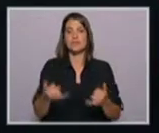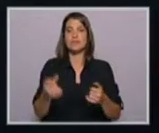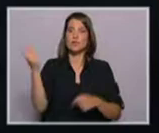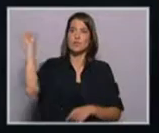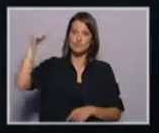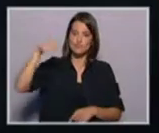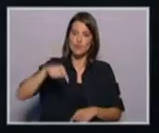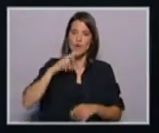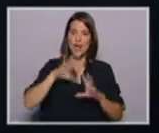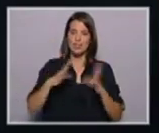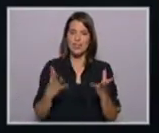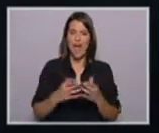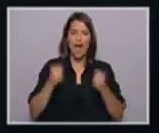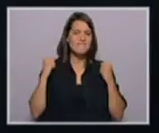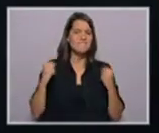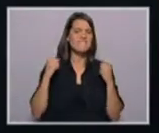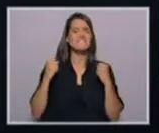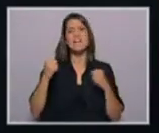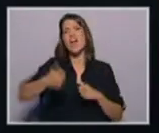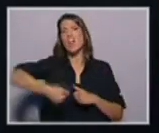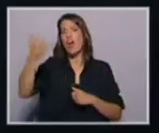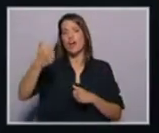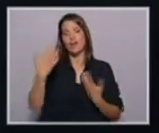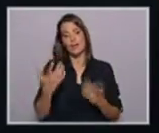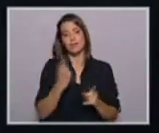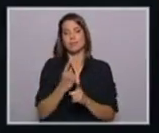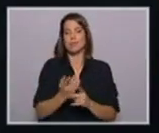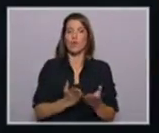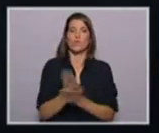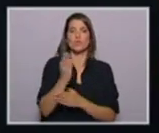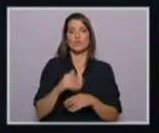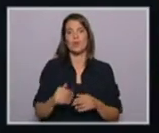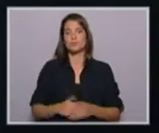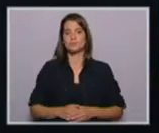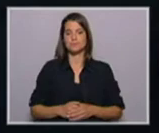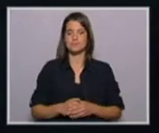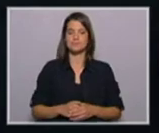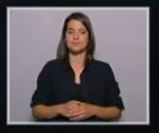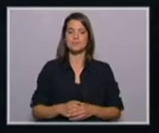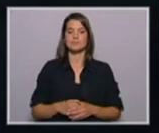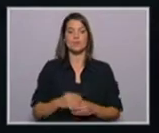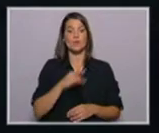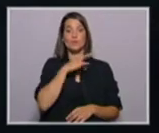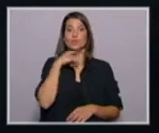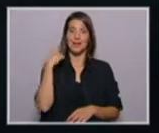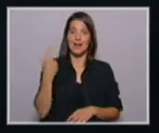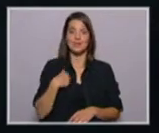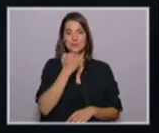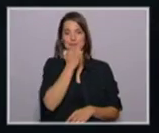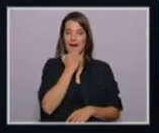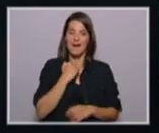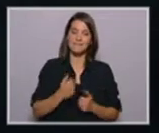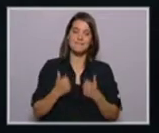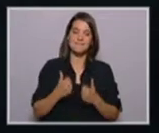heróis no planeta Terra e é agora como heróis que continuam a ser tratados. Very rarely do I have such an extraordinary